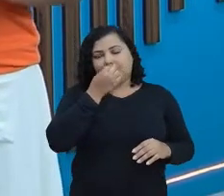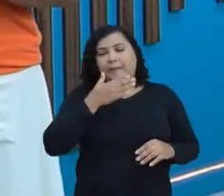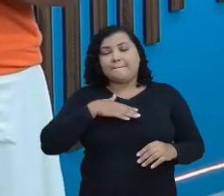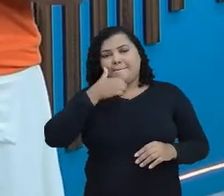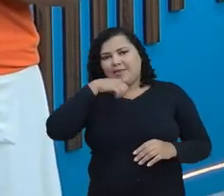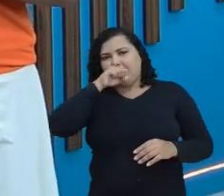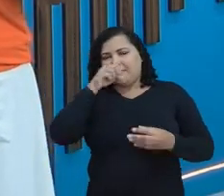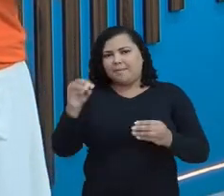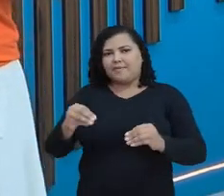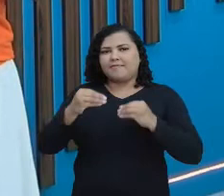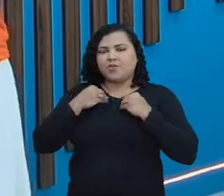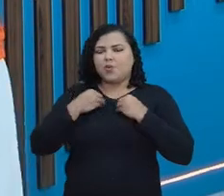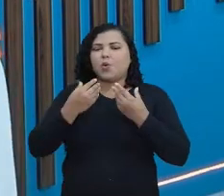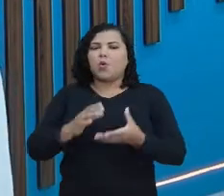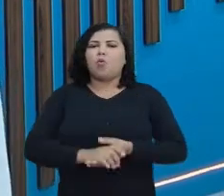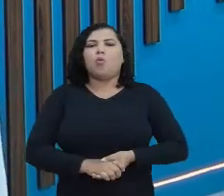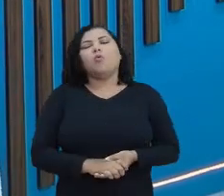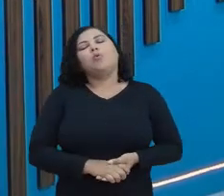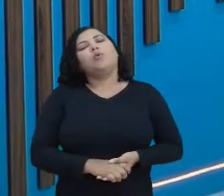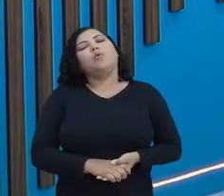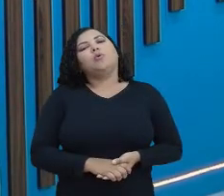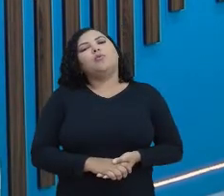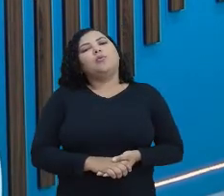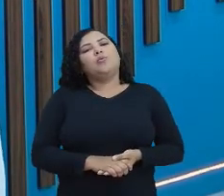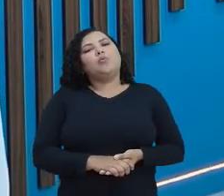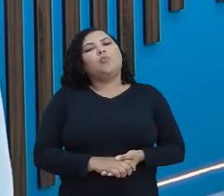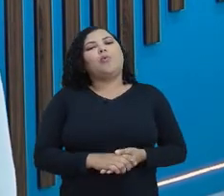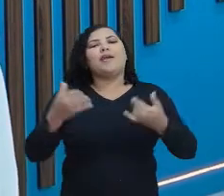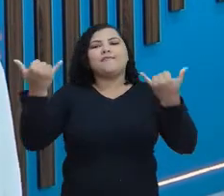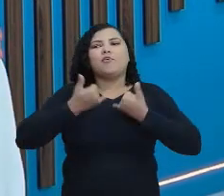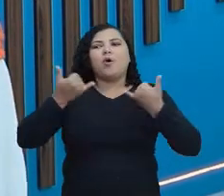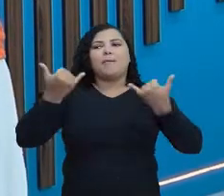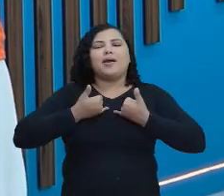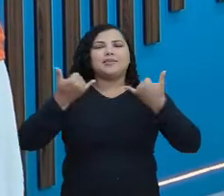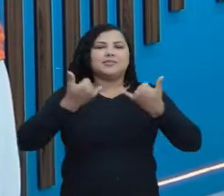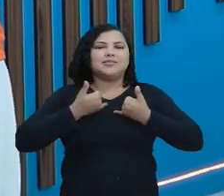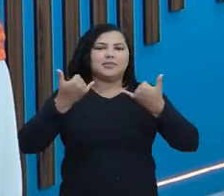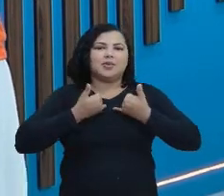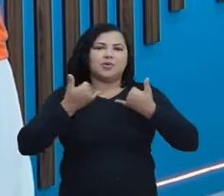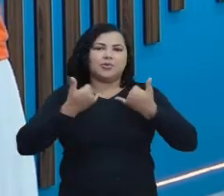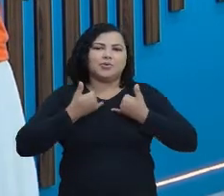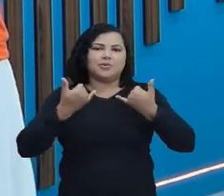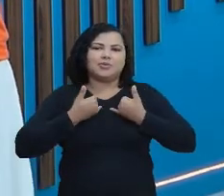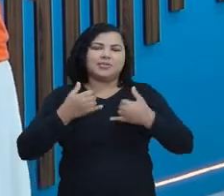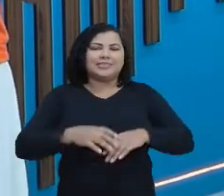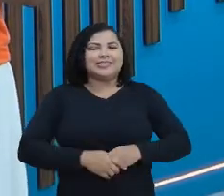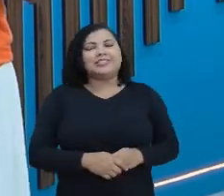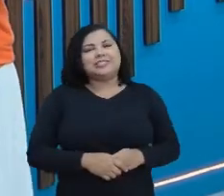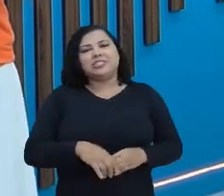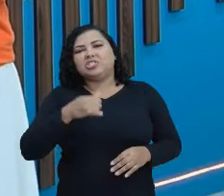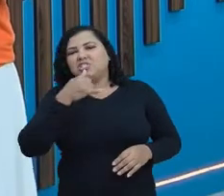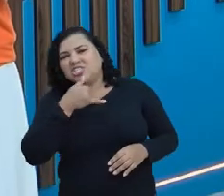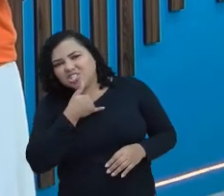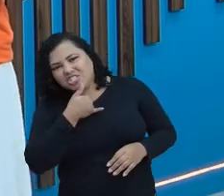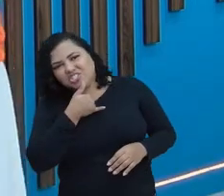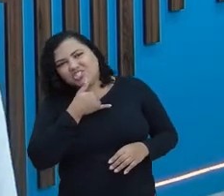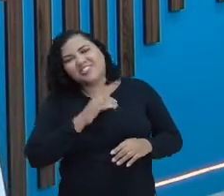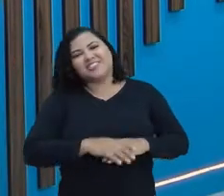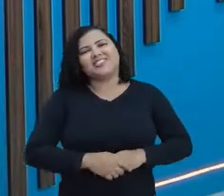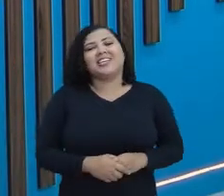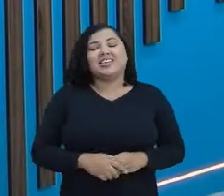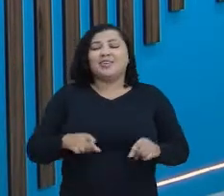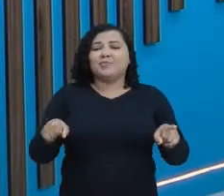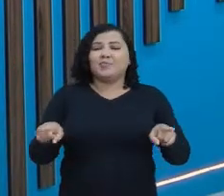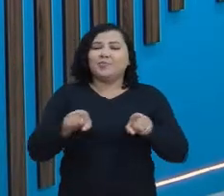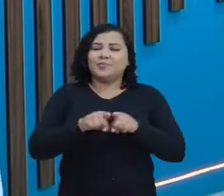para mim uma notícia triste e um emoji com aquele risinho com lágrimas. Eu tive que dizer, mãe, então, você está rindo,